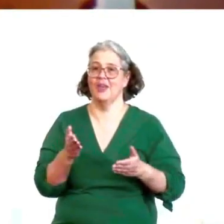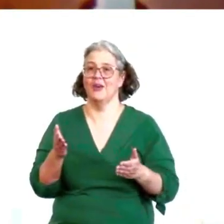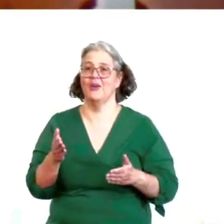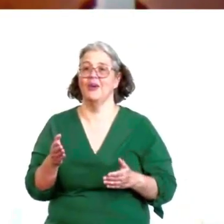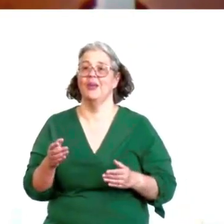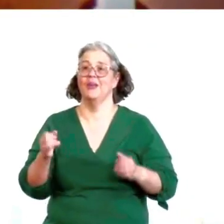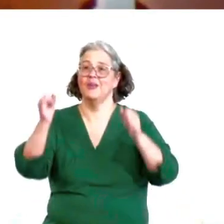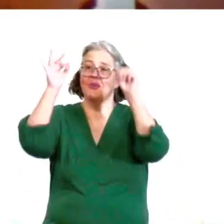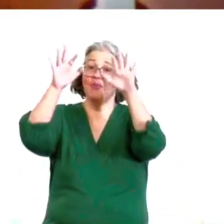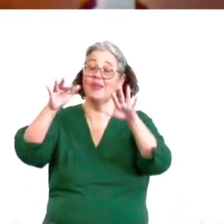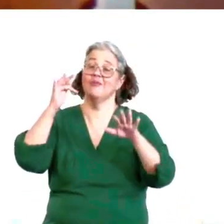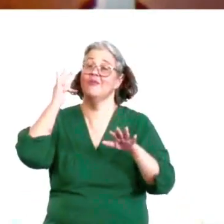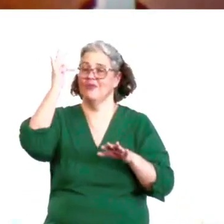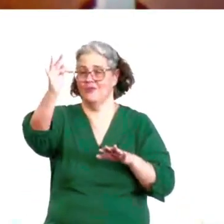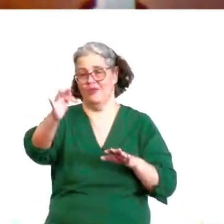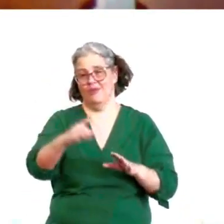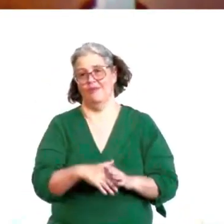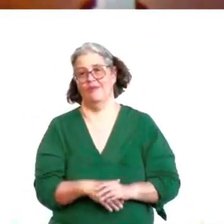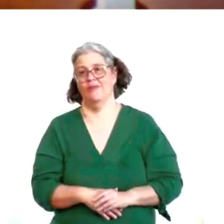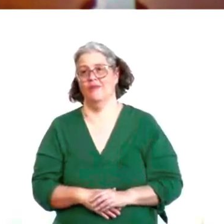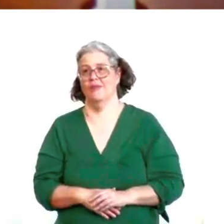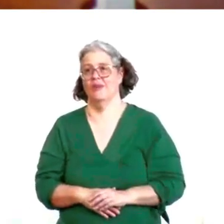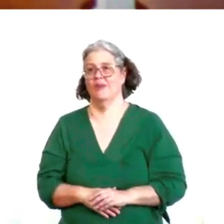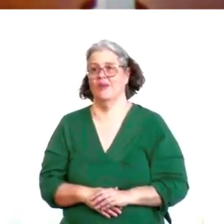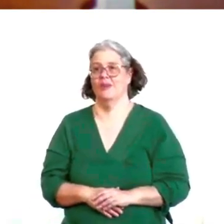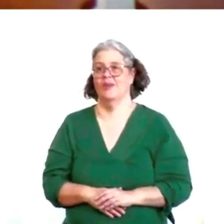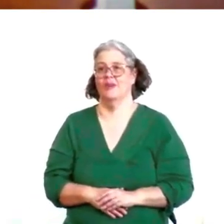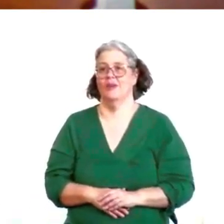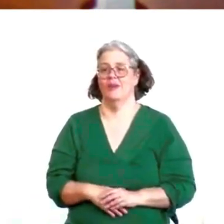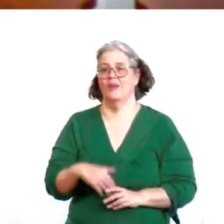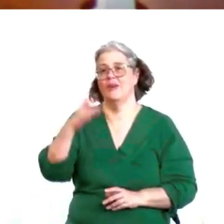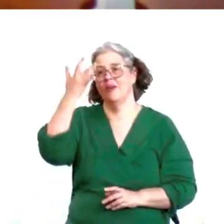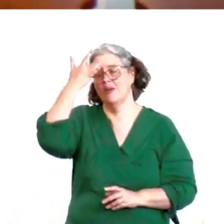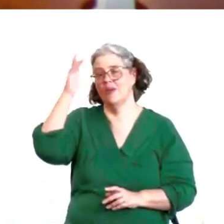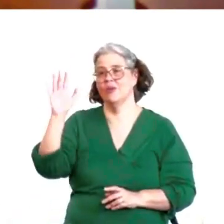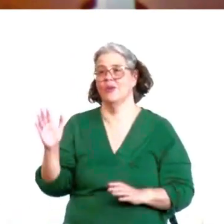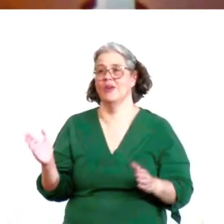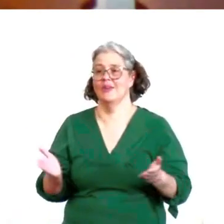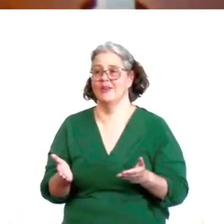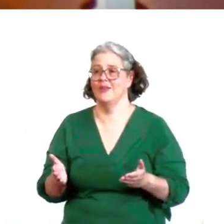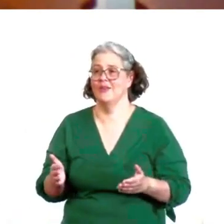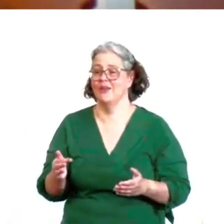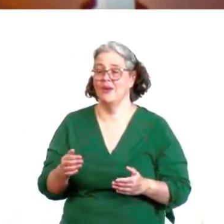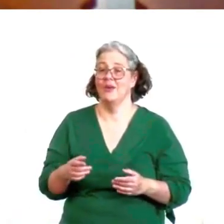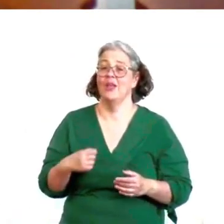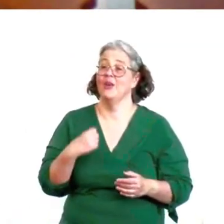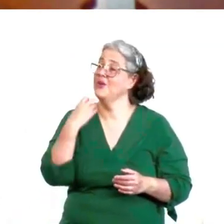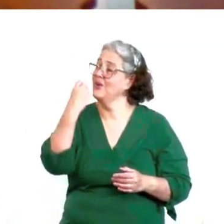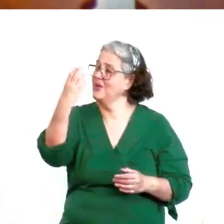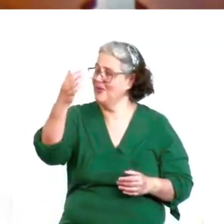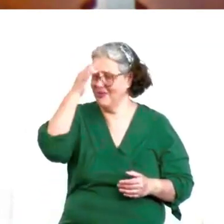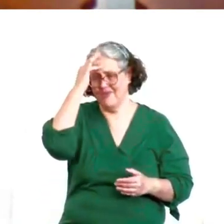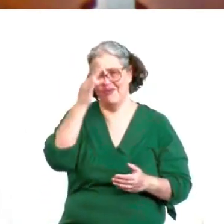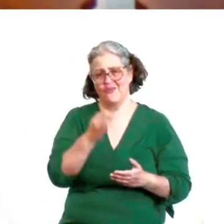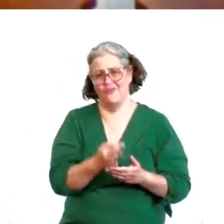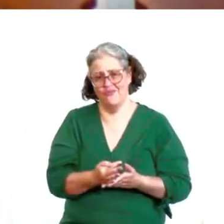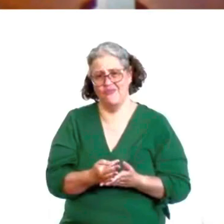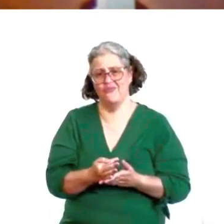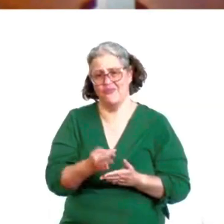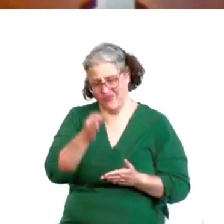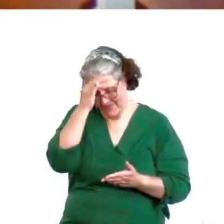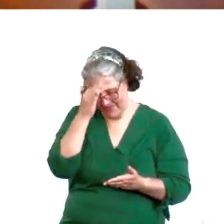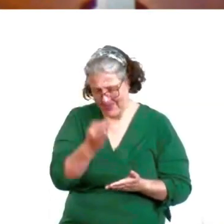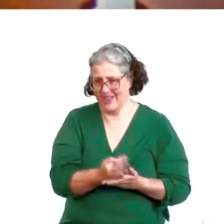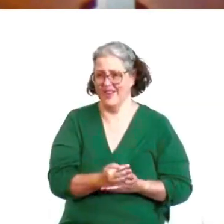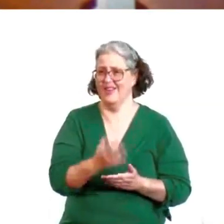nos dá. Mas não só isso, ele nos chamou para nós peregrinarmos na fé, mas uma fé que tem que estar madura,